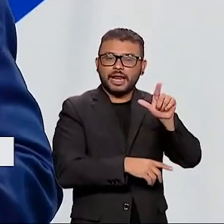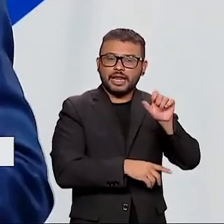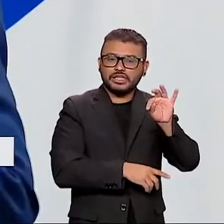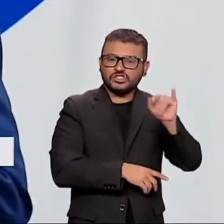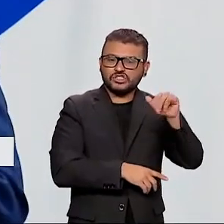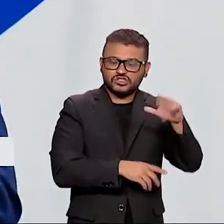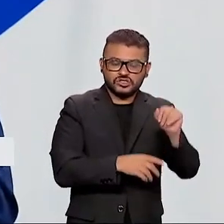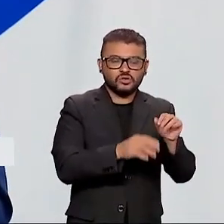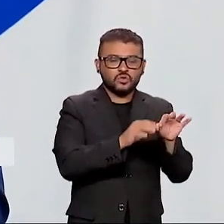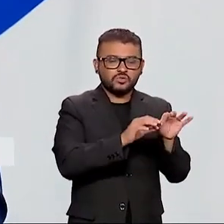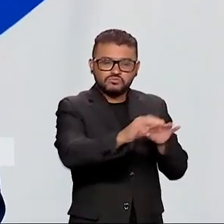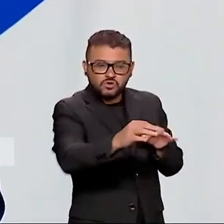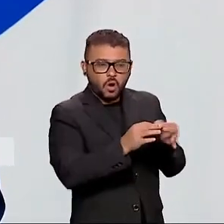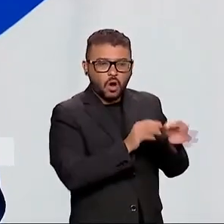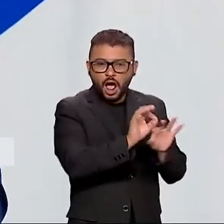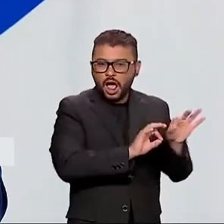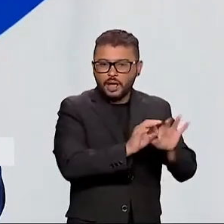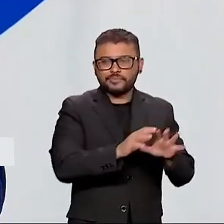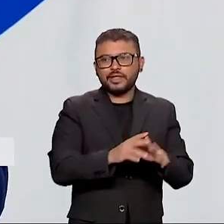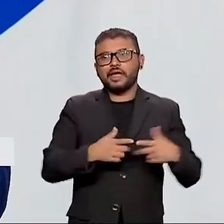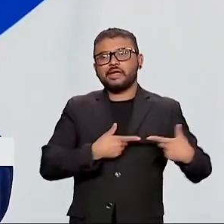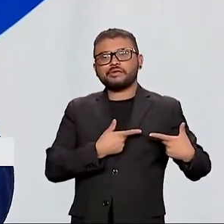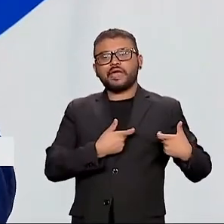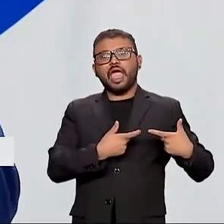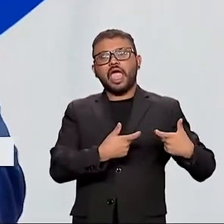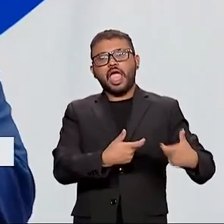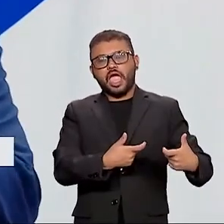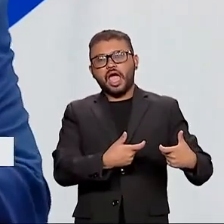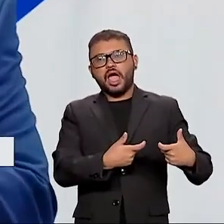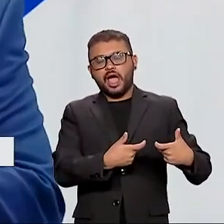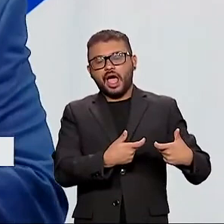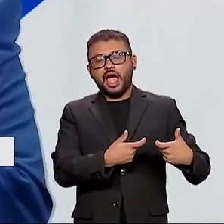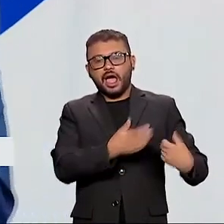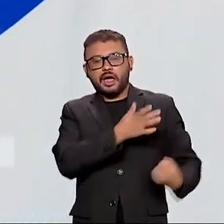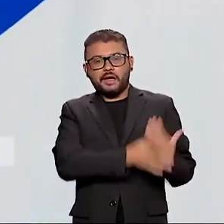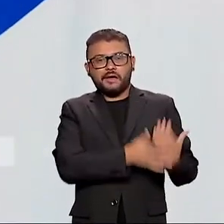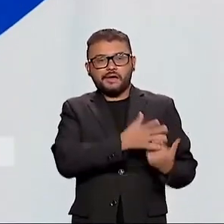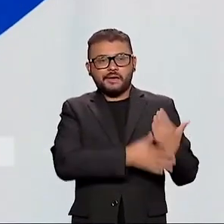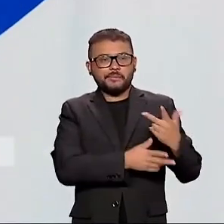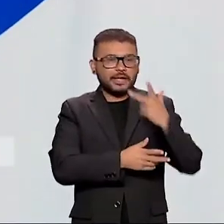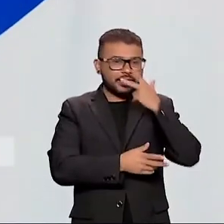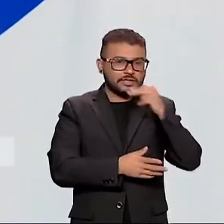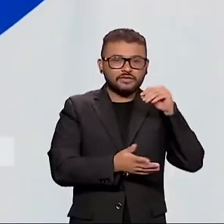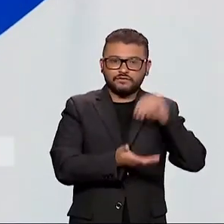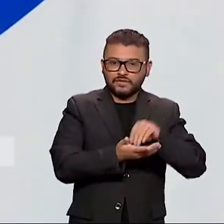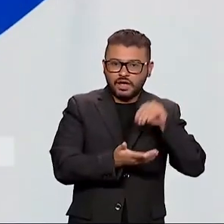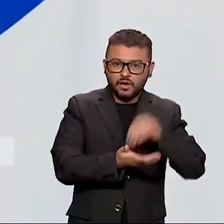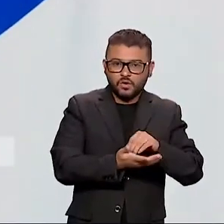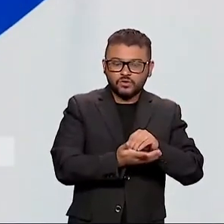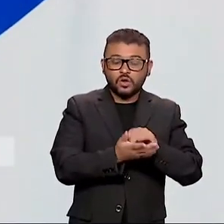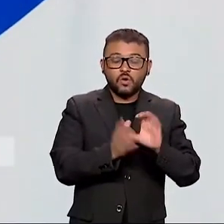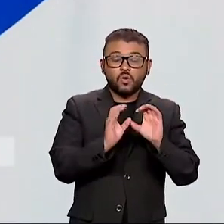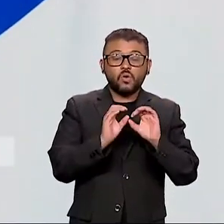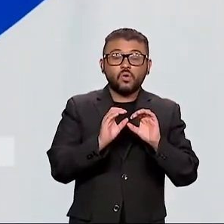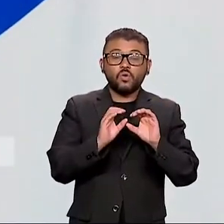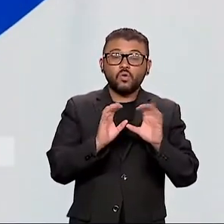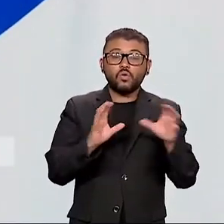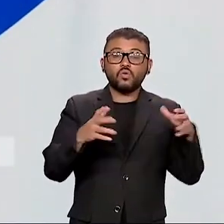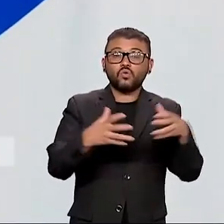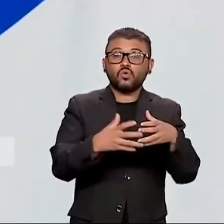As guerras estão acontecendo, são guerras, sabe, determinadas e pensadas por membros do